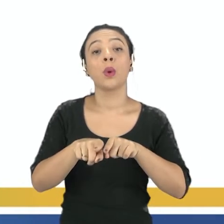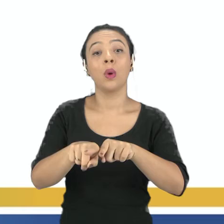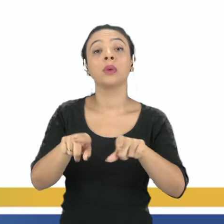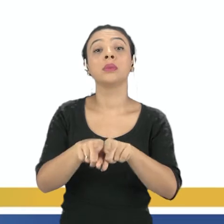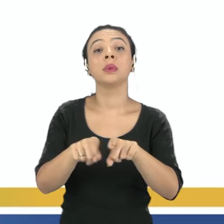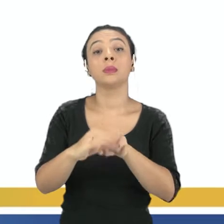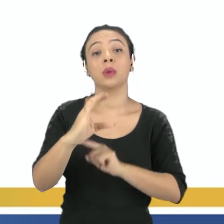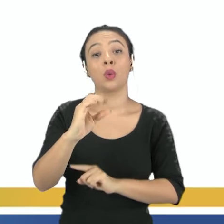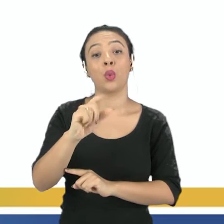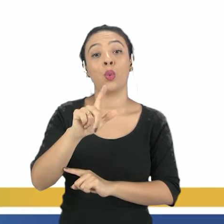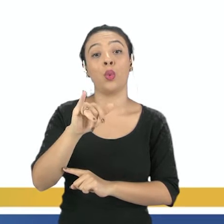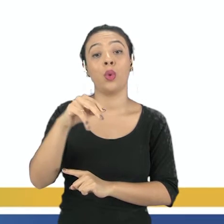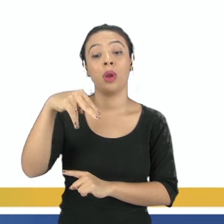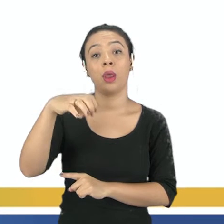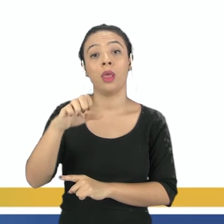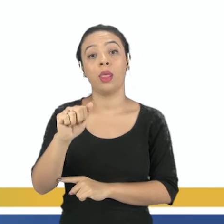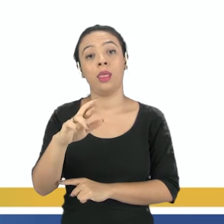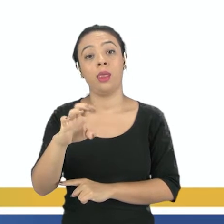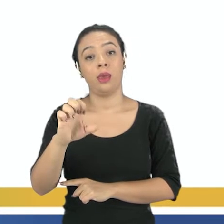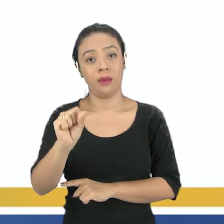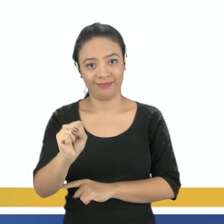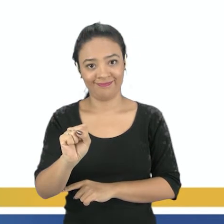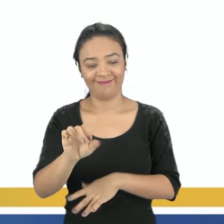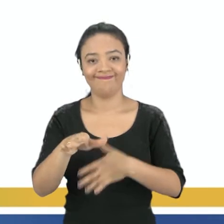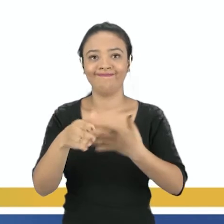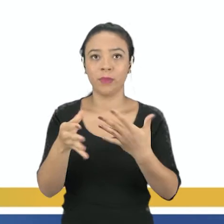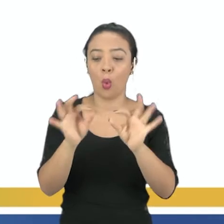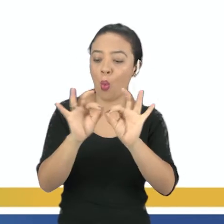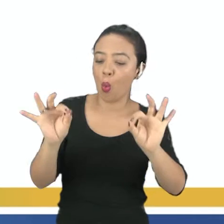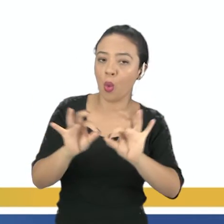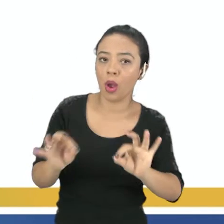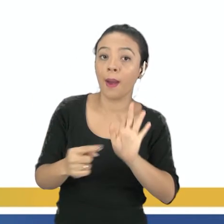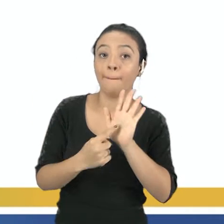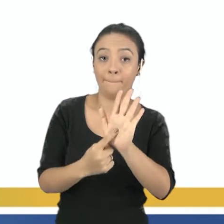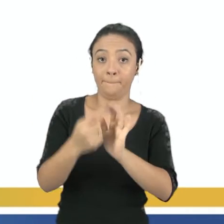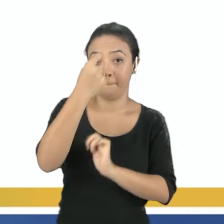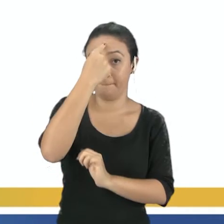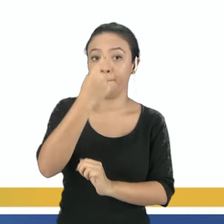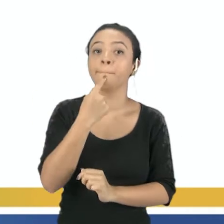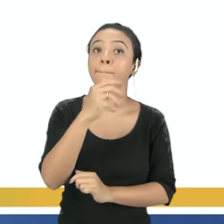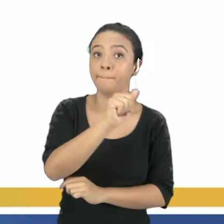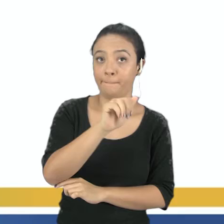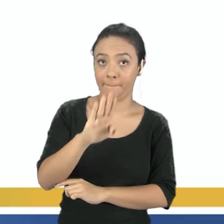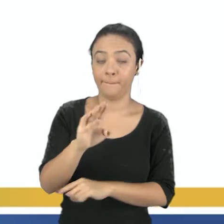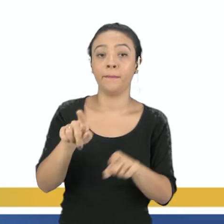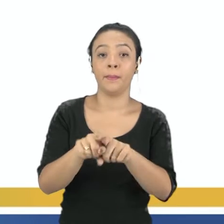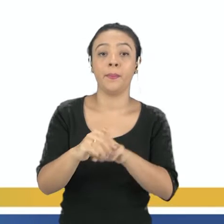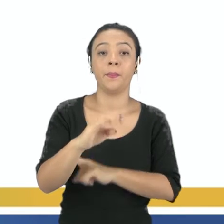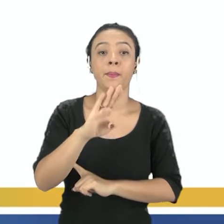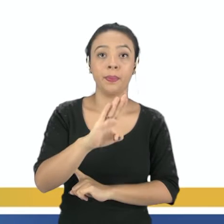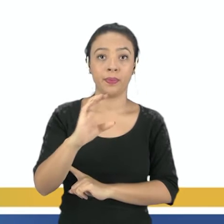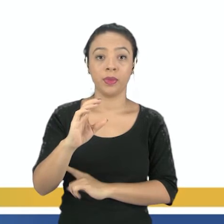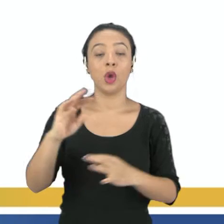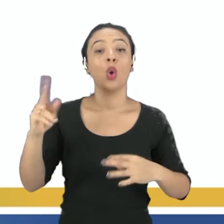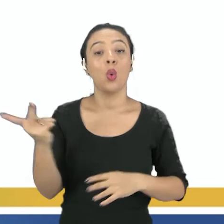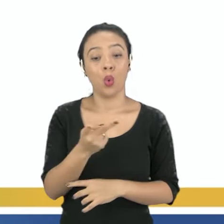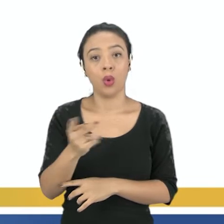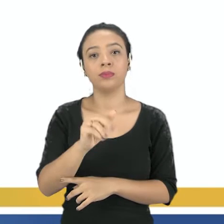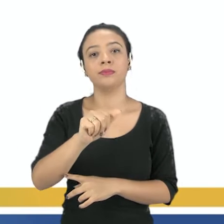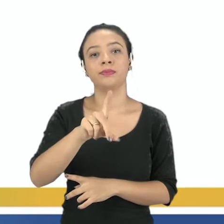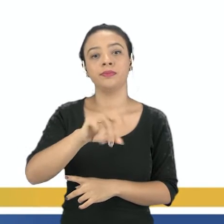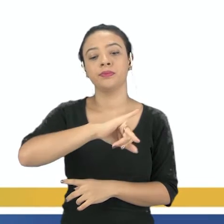E colineares então os segmentos de reta que aparece aí na figura AB e BC eles são adjacentes